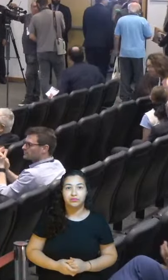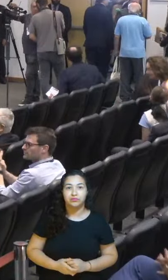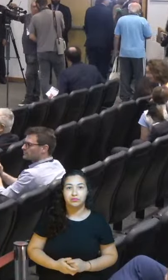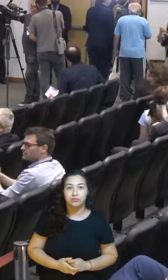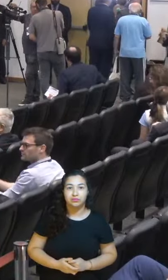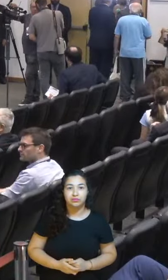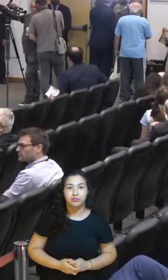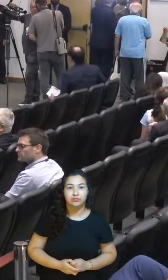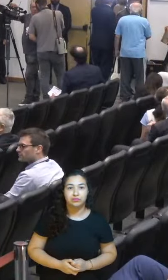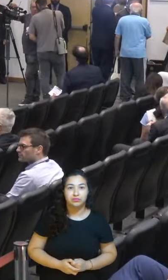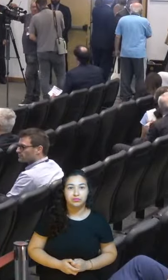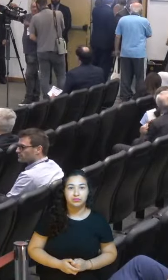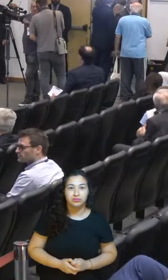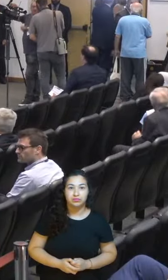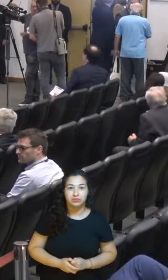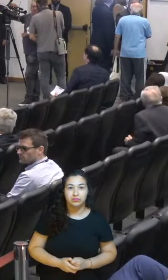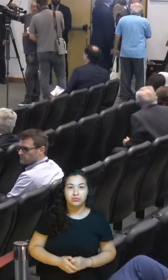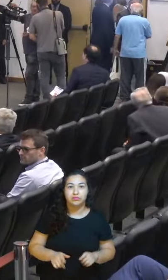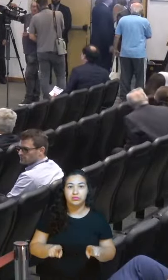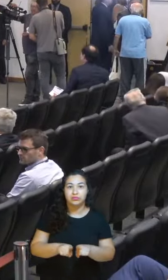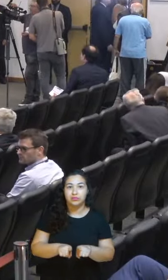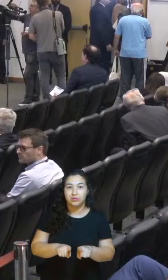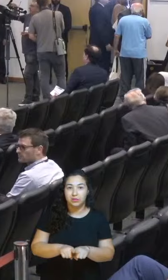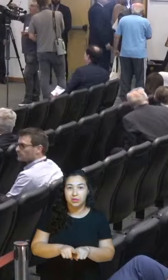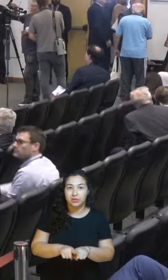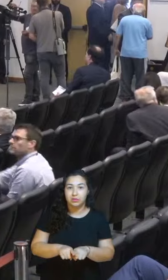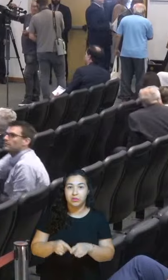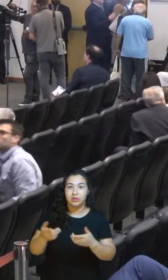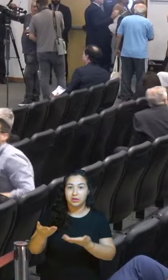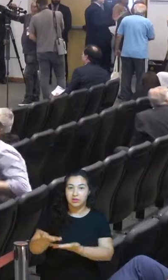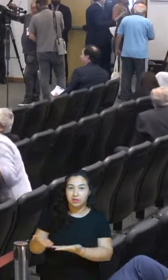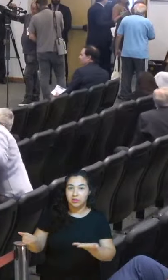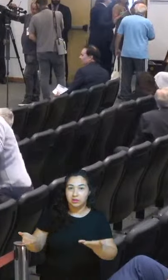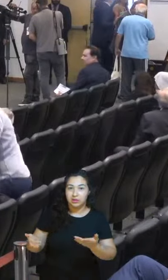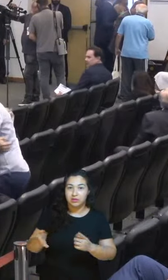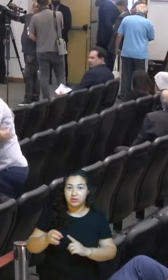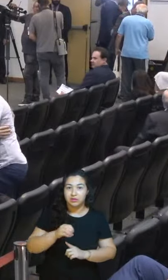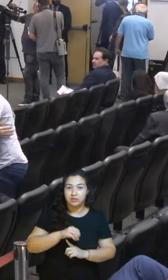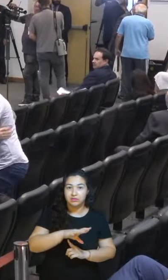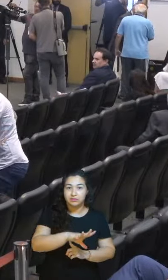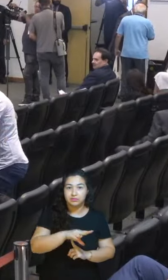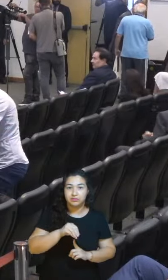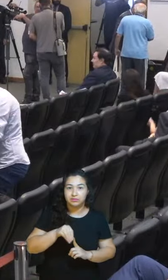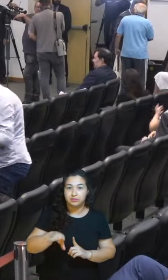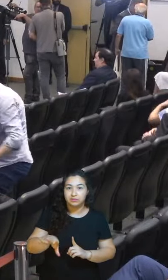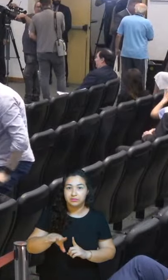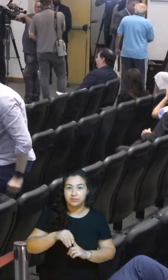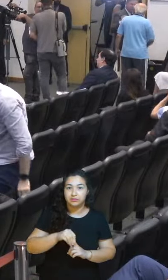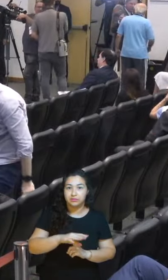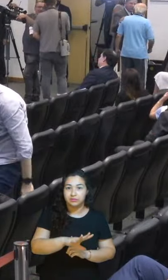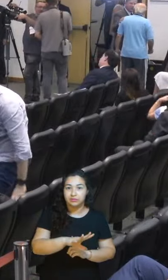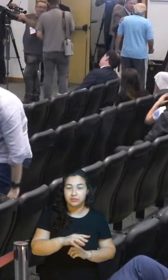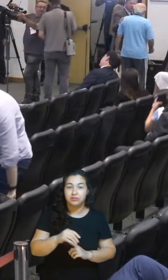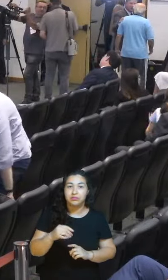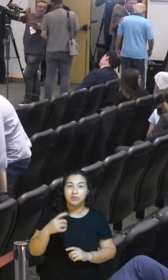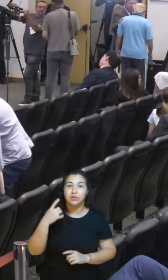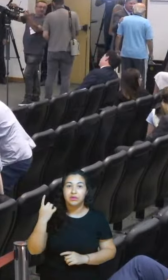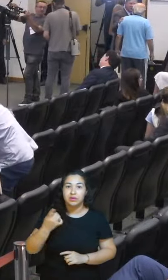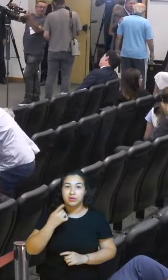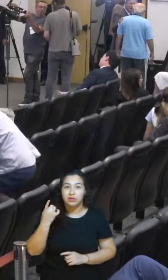blaz vamos receber os mediadores desta distinta mesa excelentíssimo